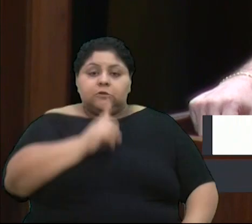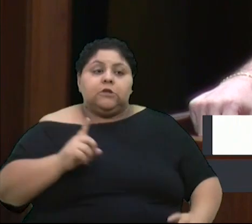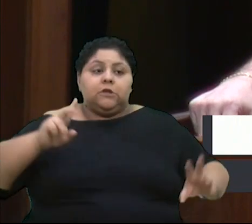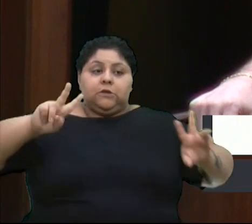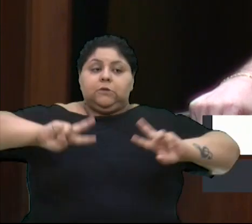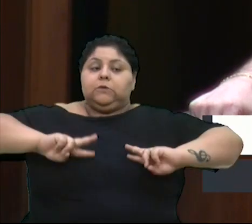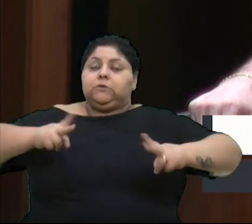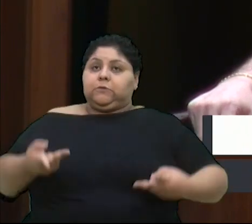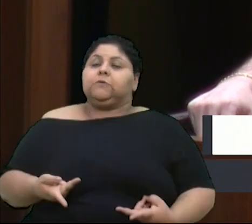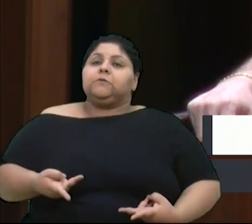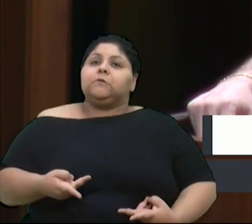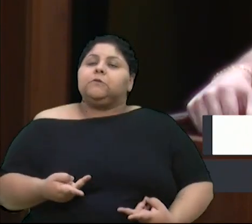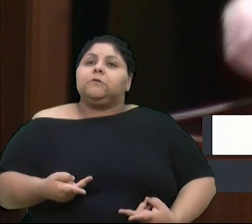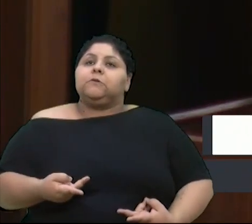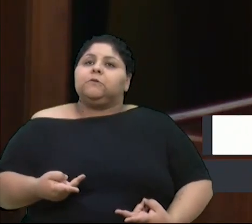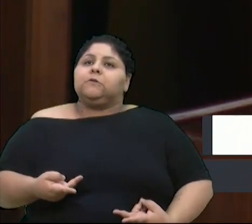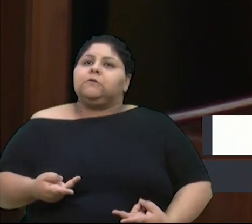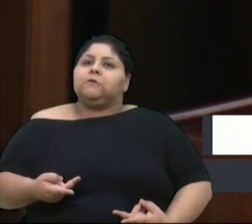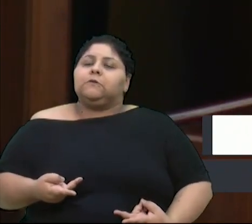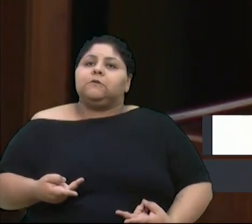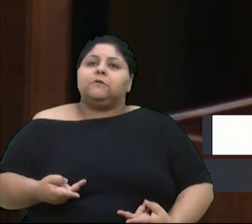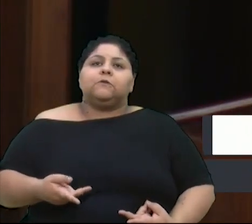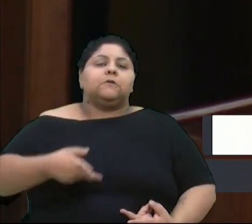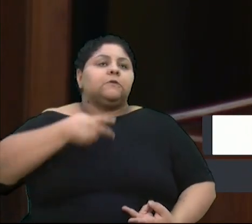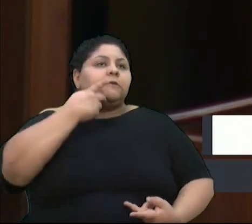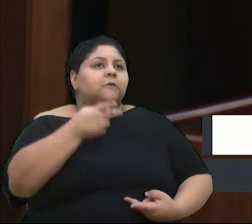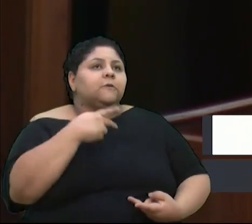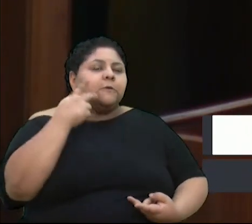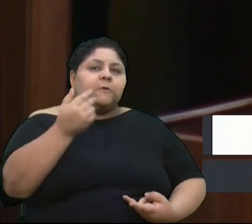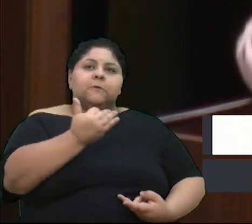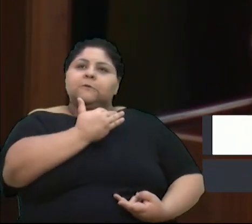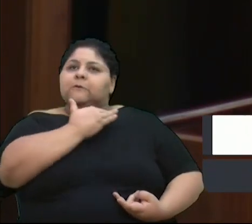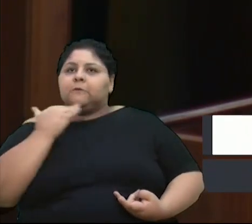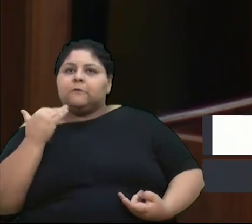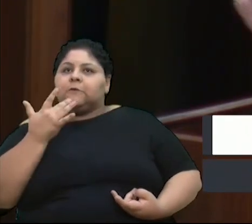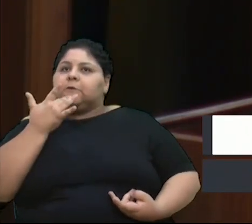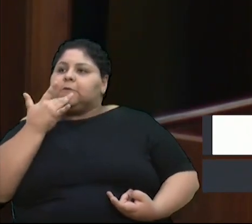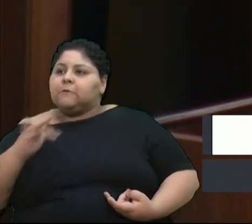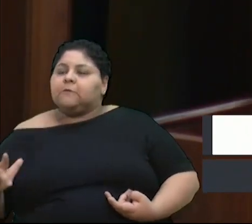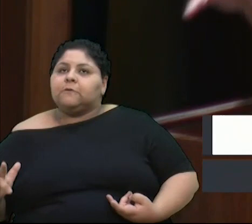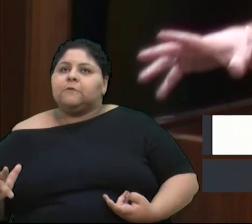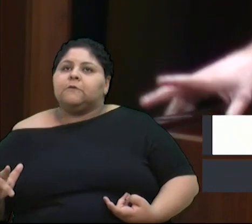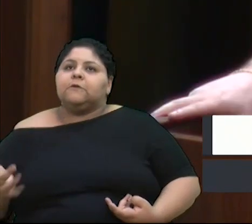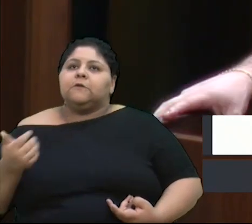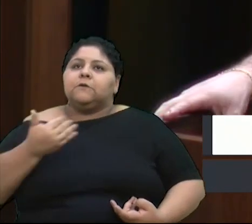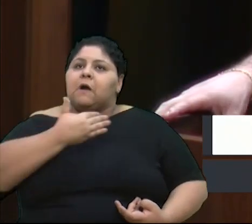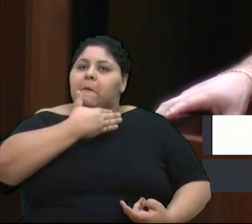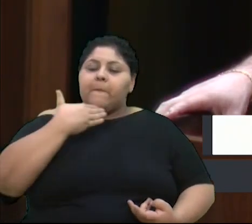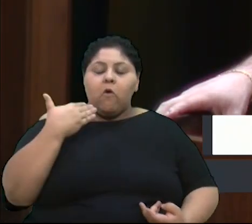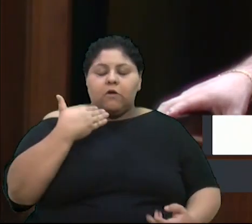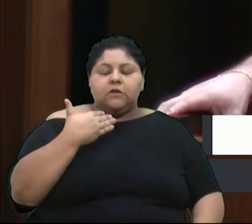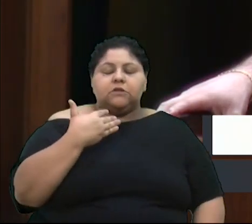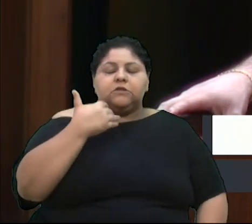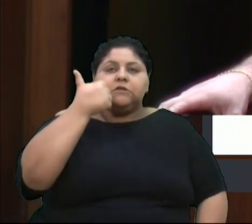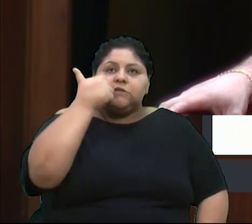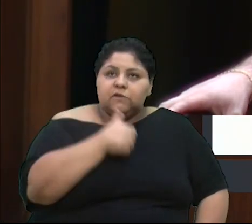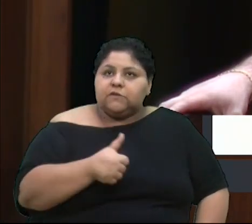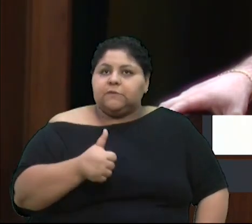humanos? Que não falam sobre a morte das crianças, a morte das mulheres.